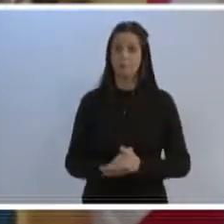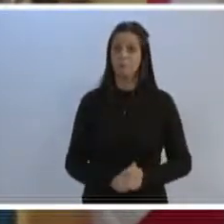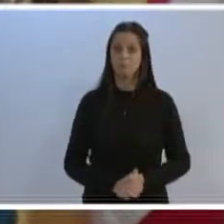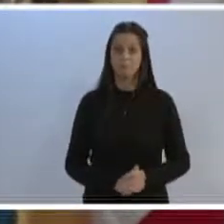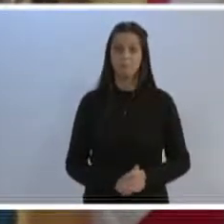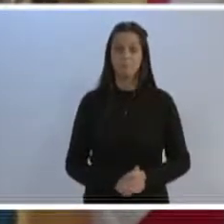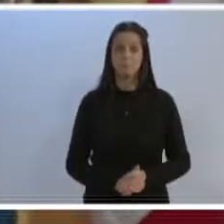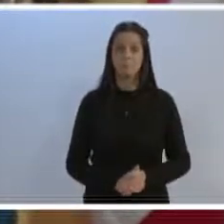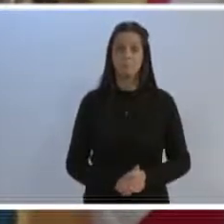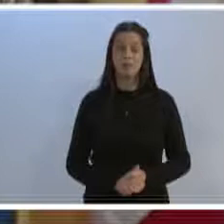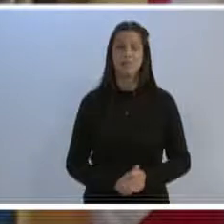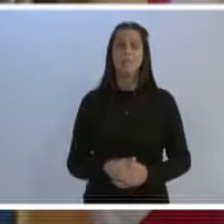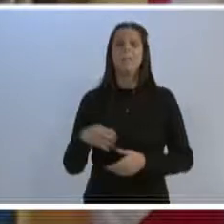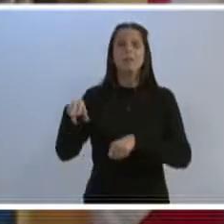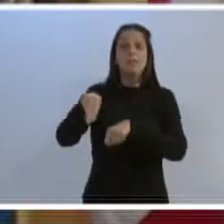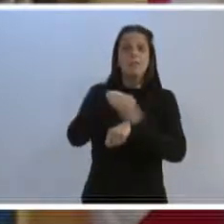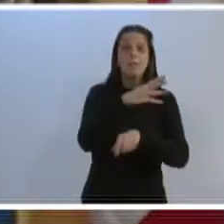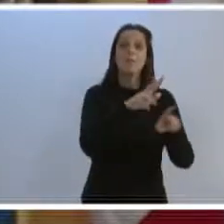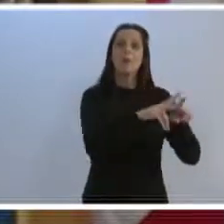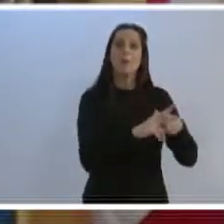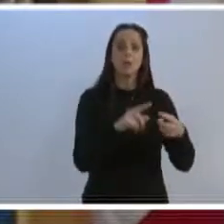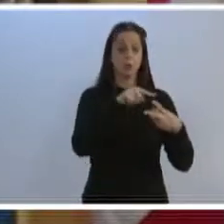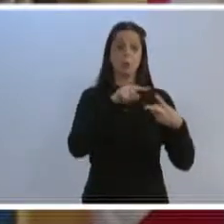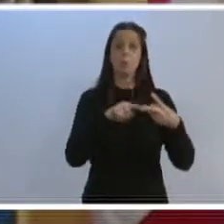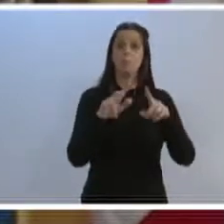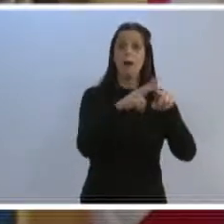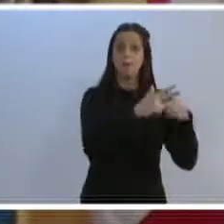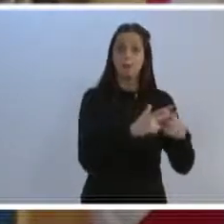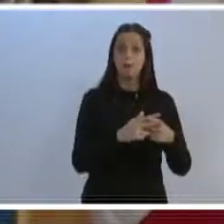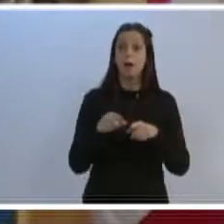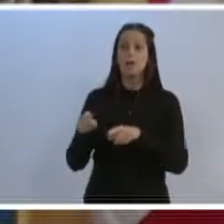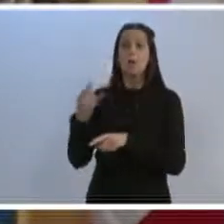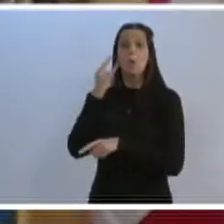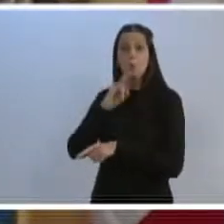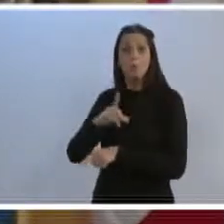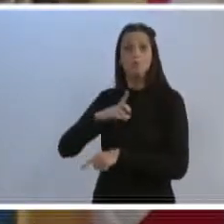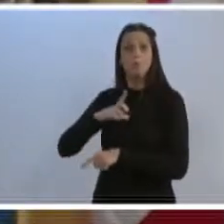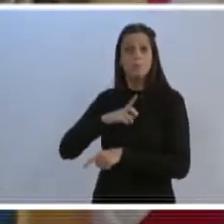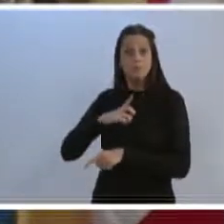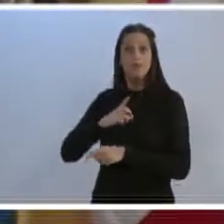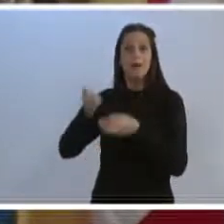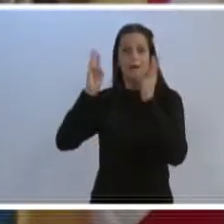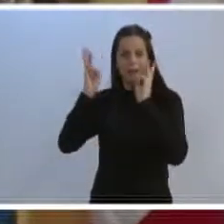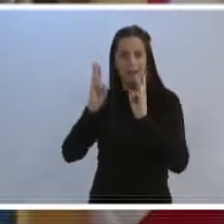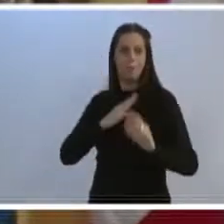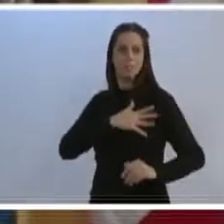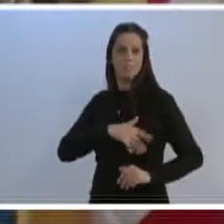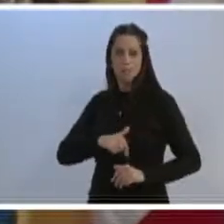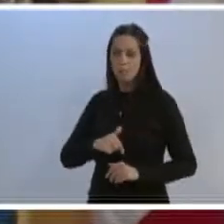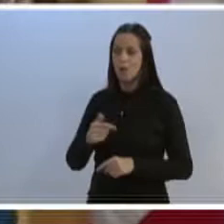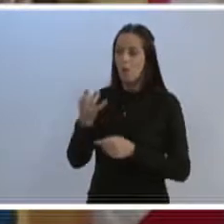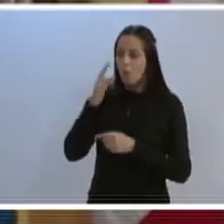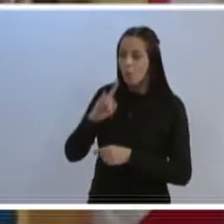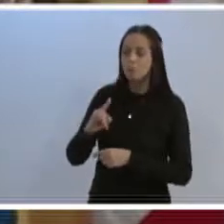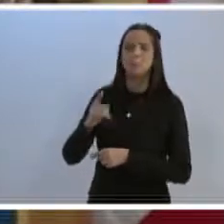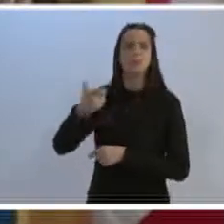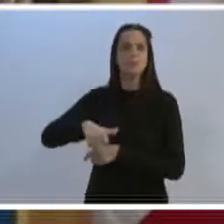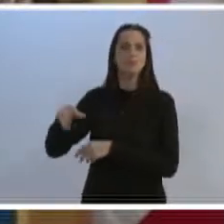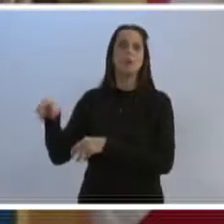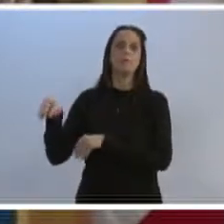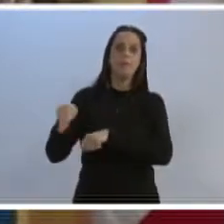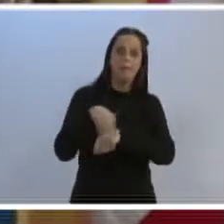eles estavam em manutenção dois deles e último também foi para manutenção então eles disseram o seguinte vereador e agora